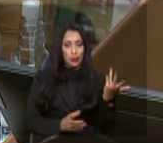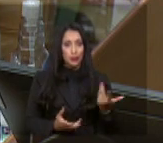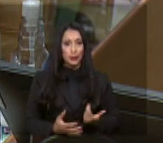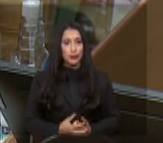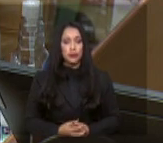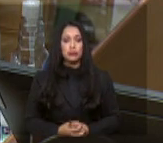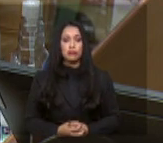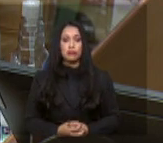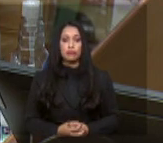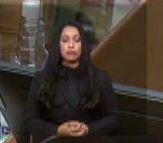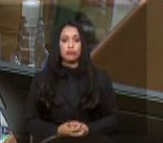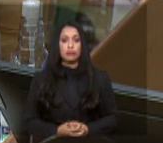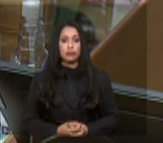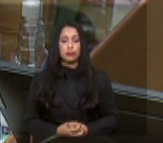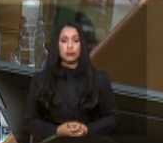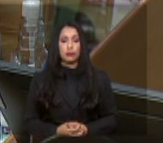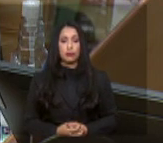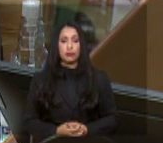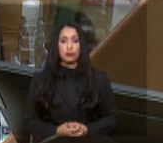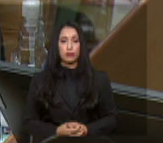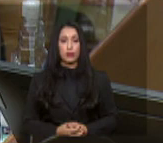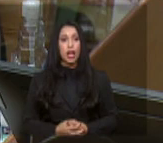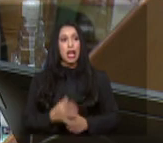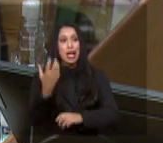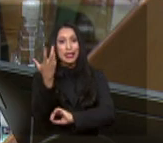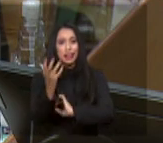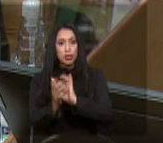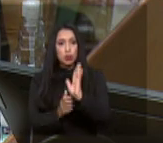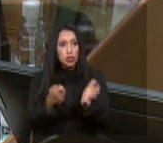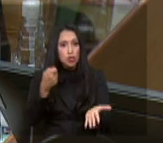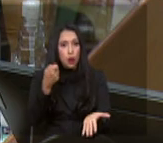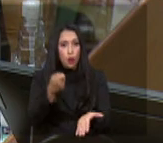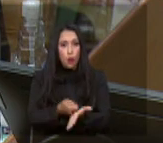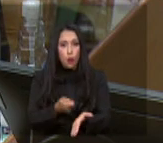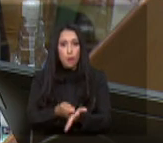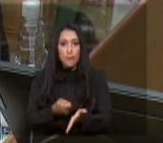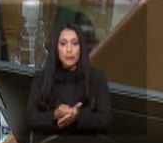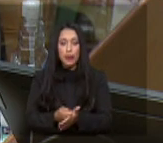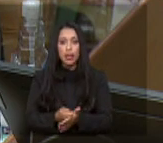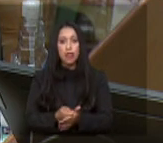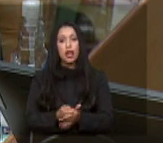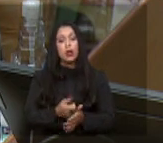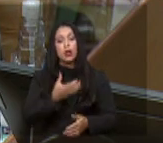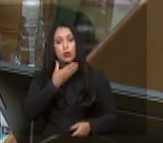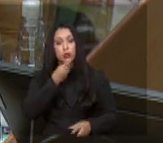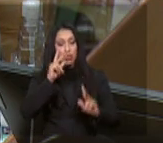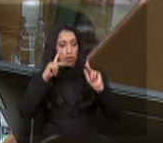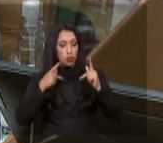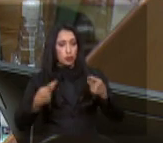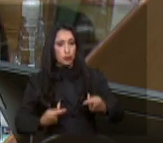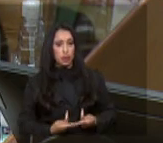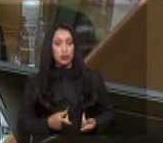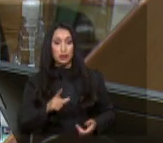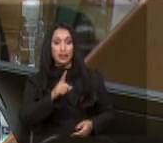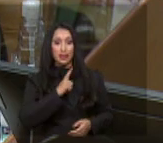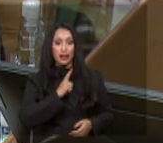A natureza obriga. O ser humano dispõe, a terra se